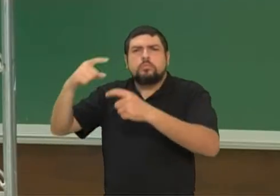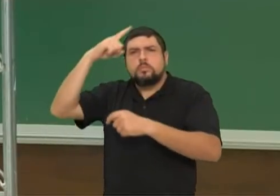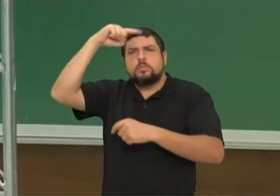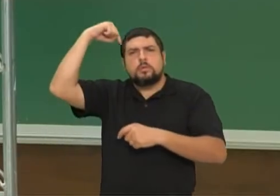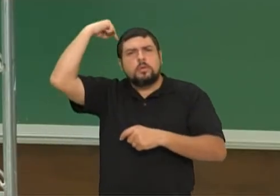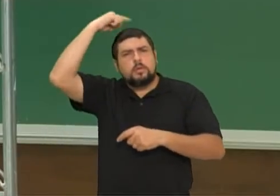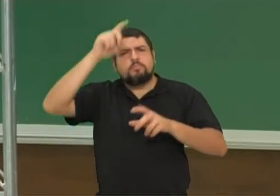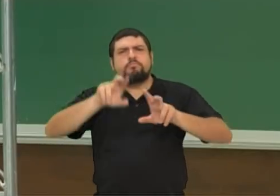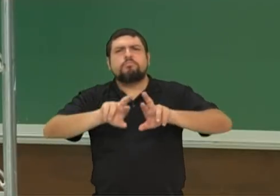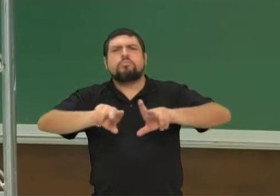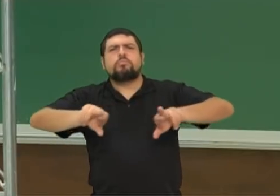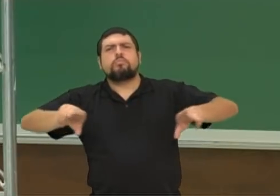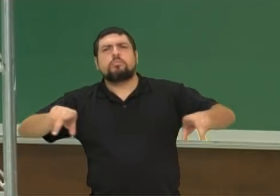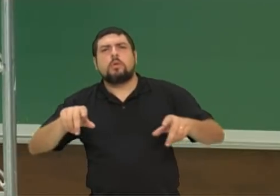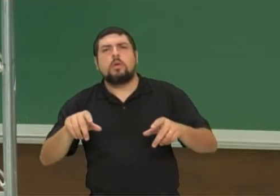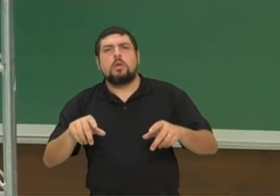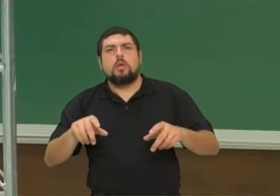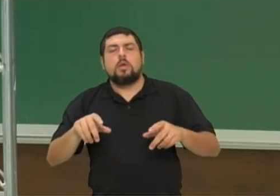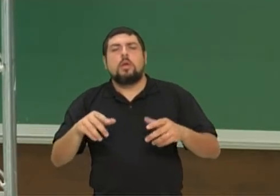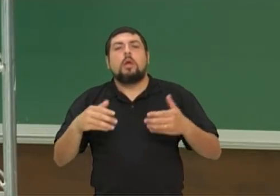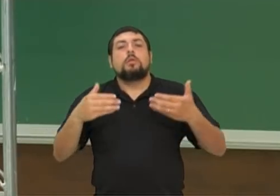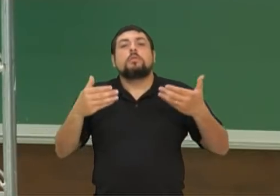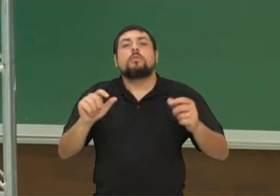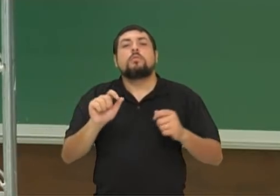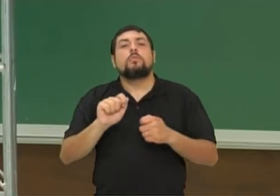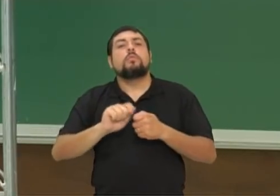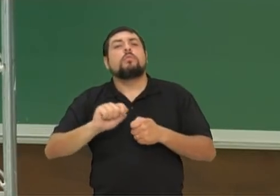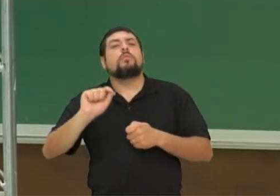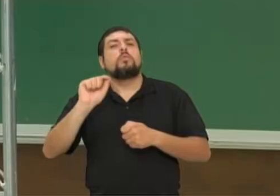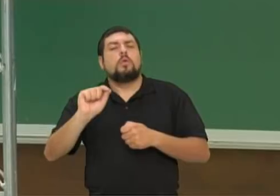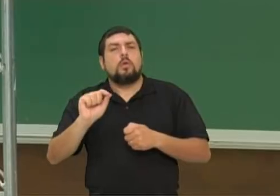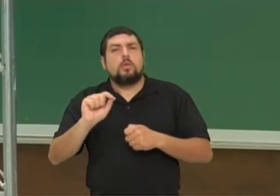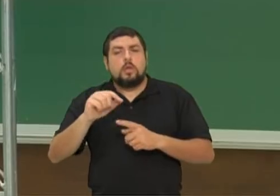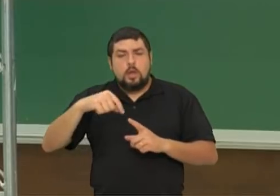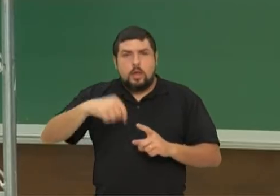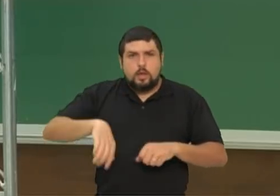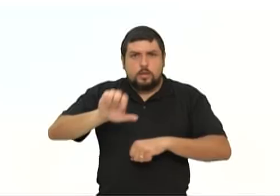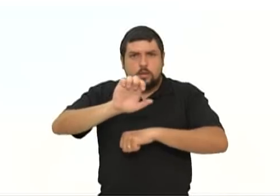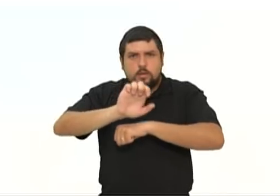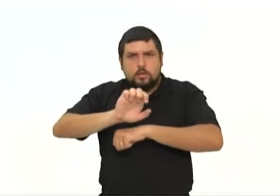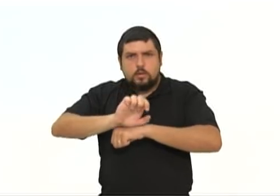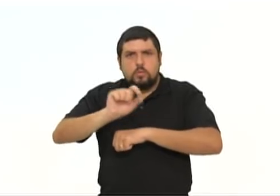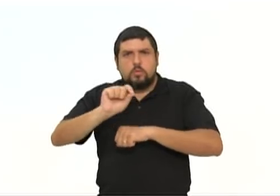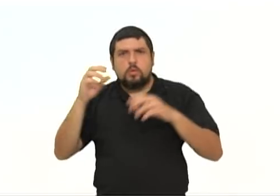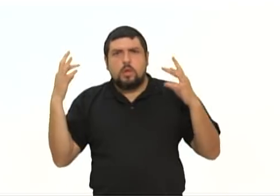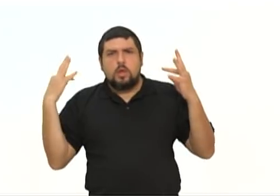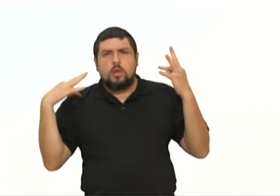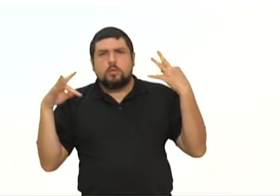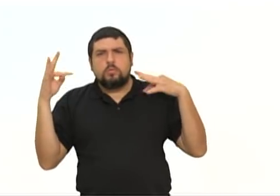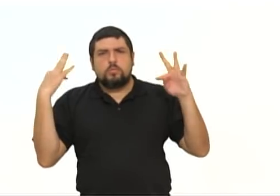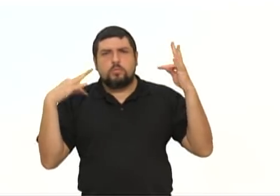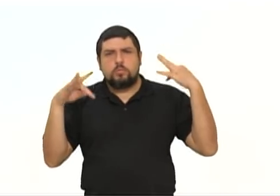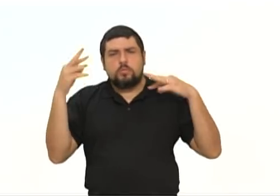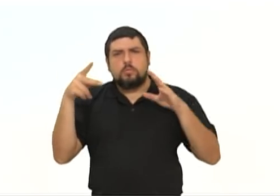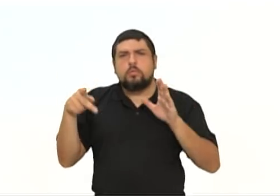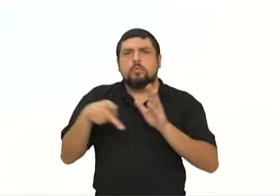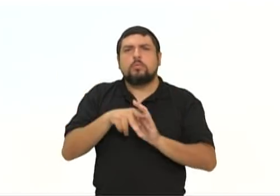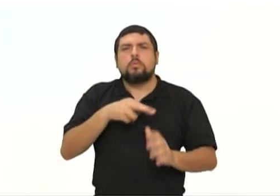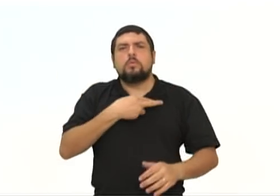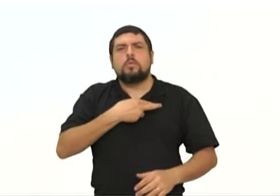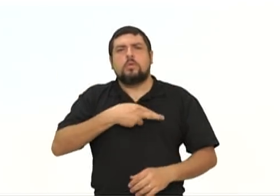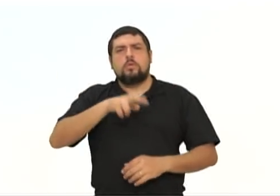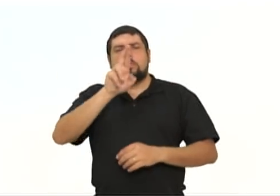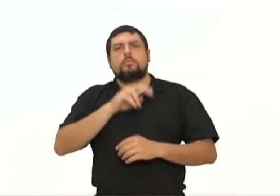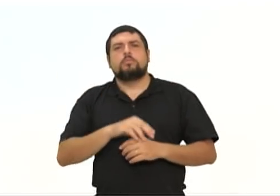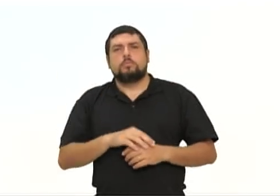se desenvolveu no estado o turismo interreligioso, ou turismo religioso. Inclusive temos dentro da